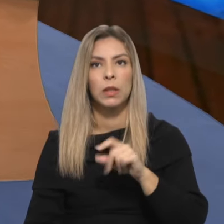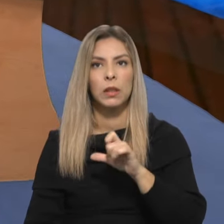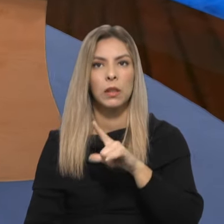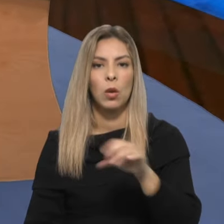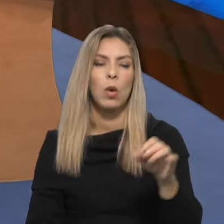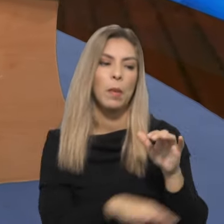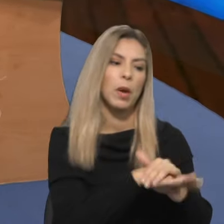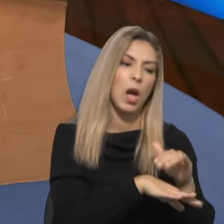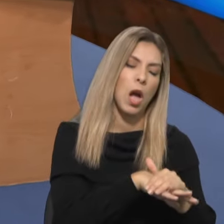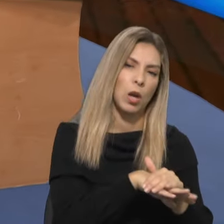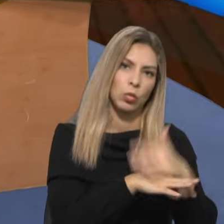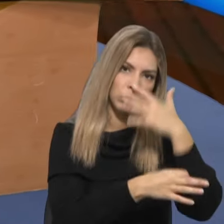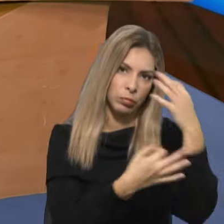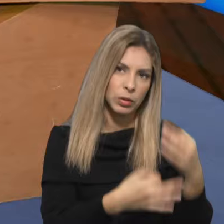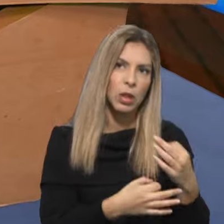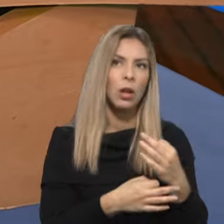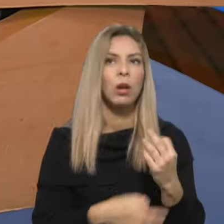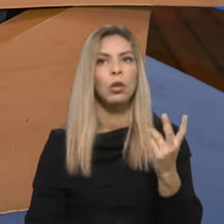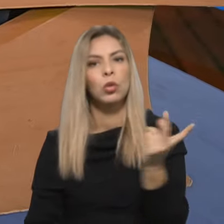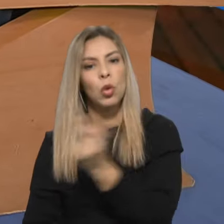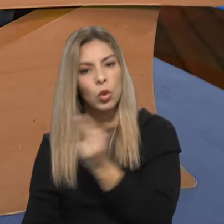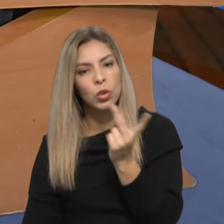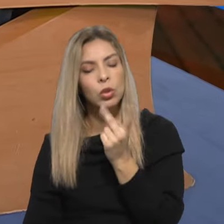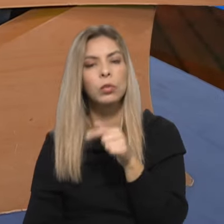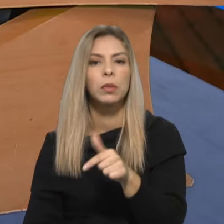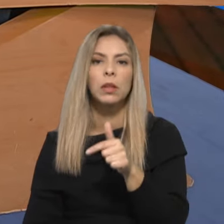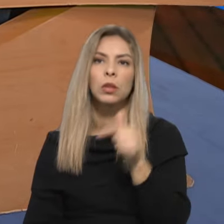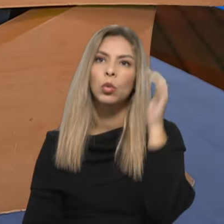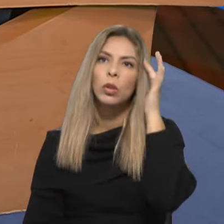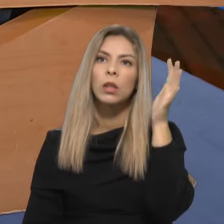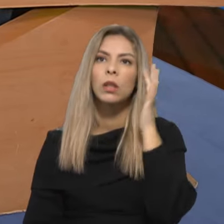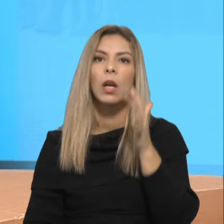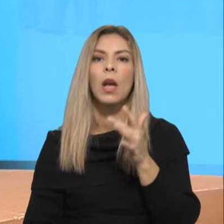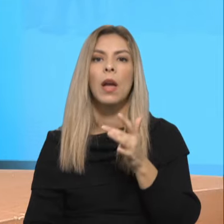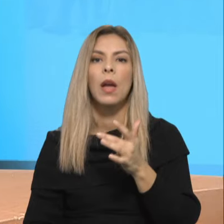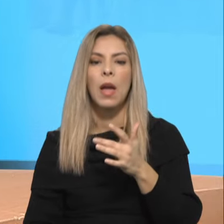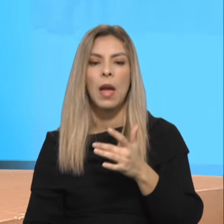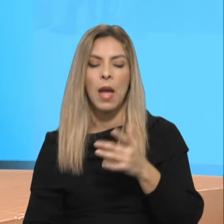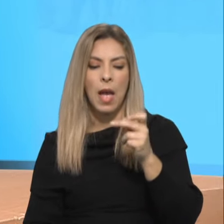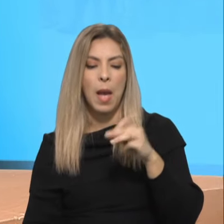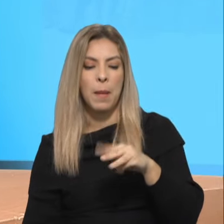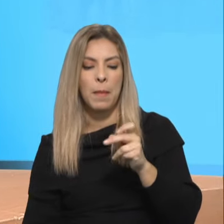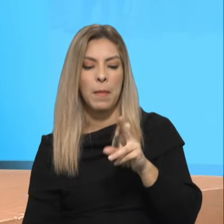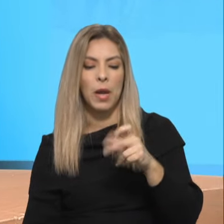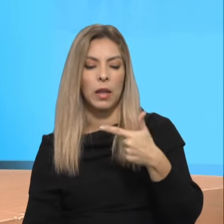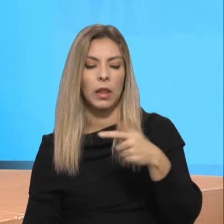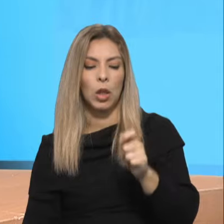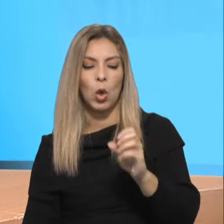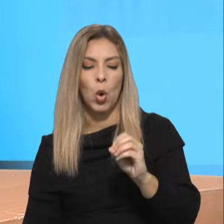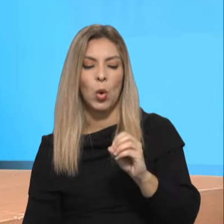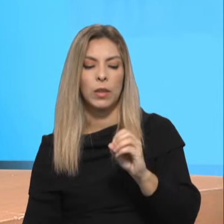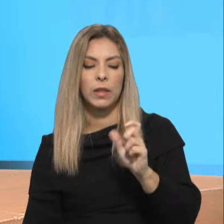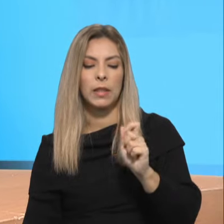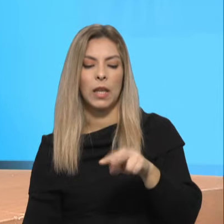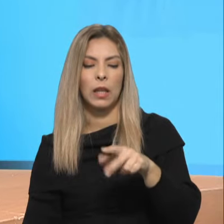original. E, portanto, há uma dimensão, do ponto de vista teológico, que chama-se amartiocêntrica, quer dizer, ligada ao pecado, como se tudo em Maria e